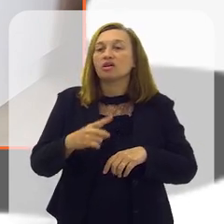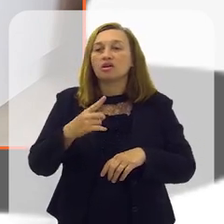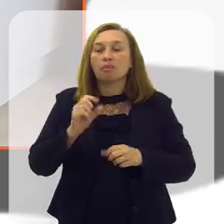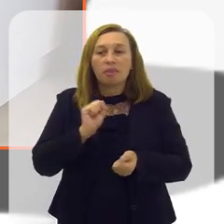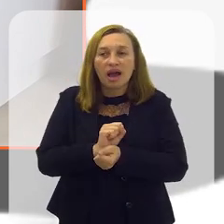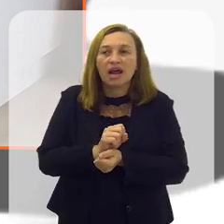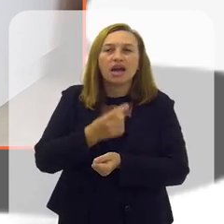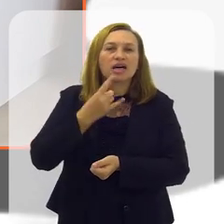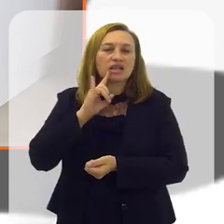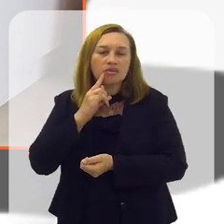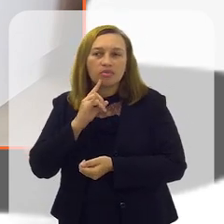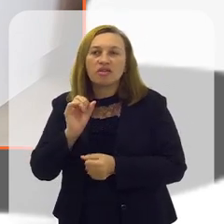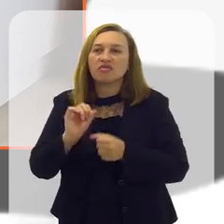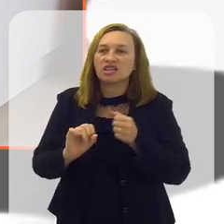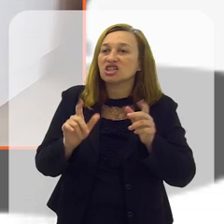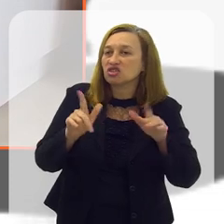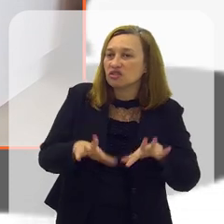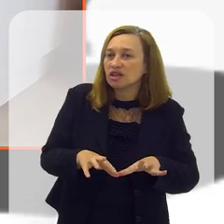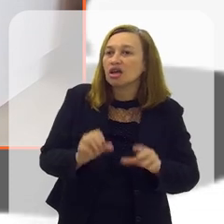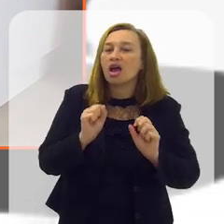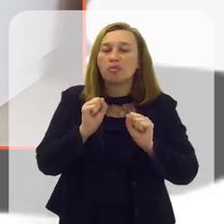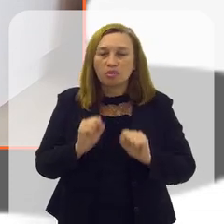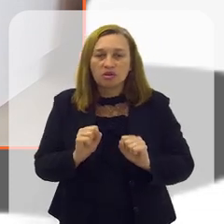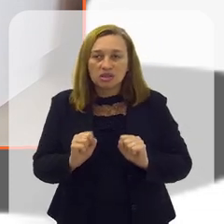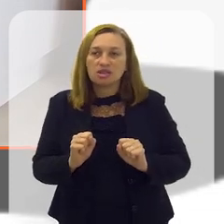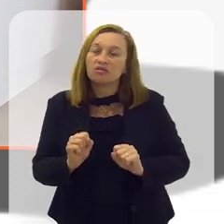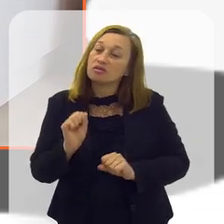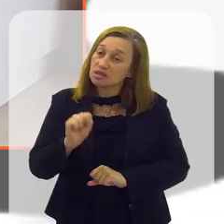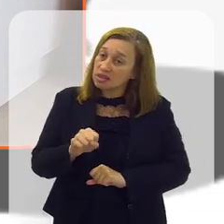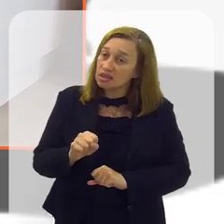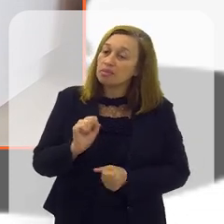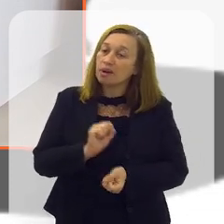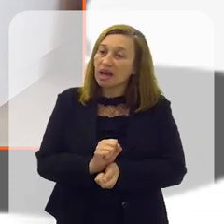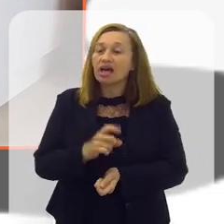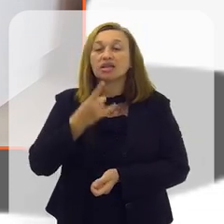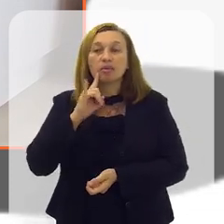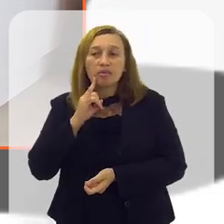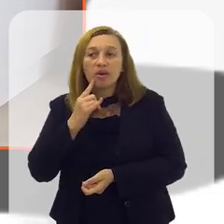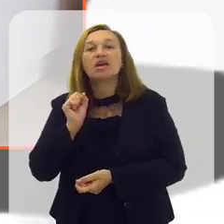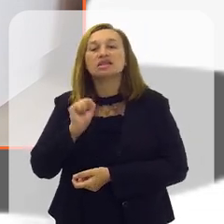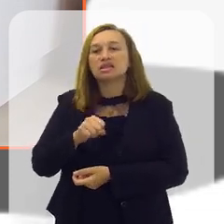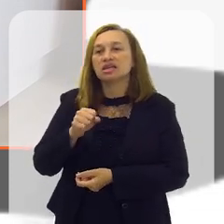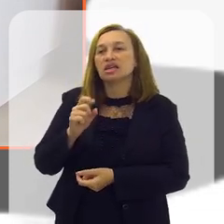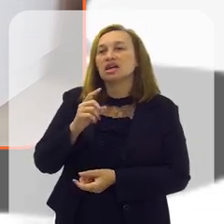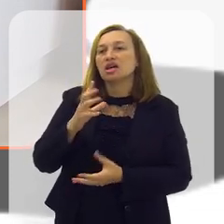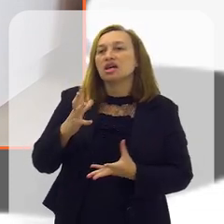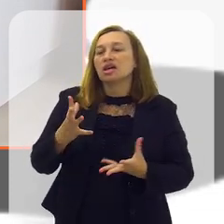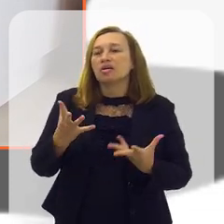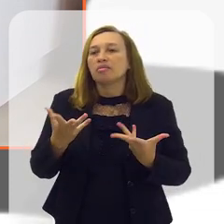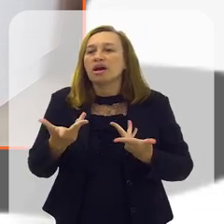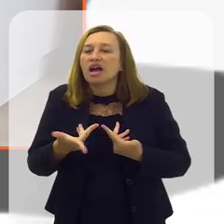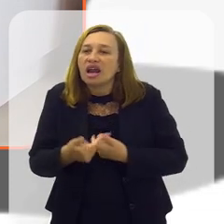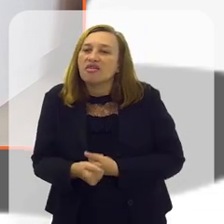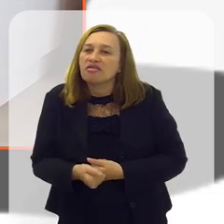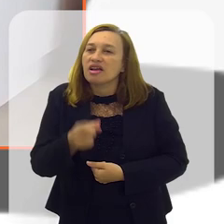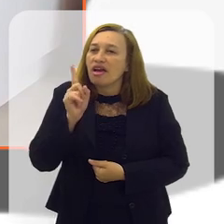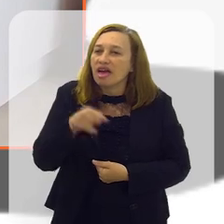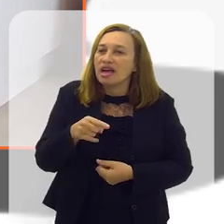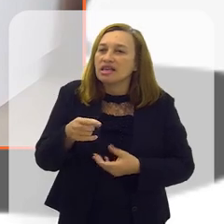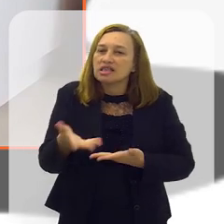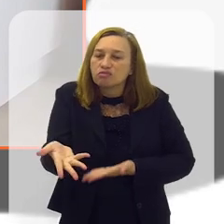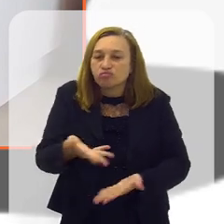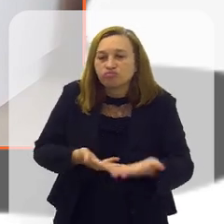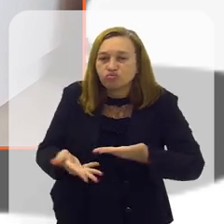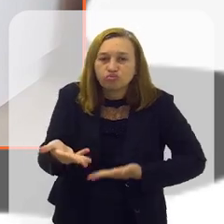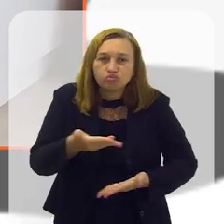manter sóbria, é possível fazer diferente, é possível ficar sem beber. E sim, eu acho que o grande encanto é